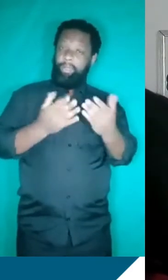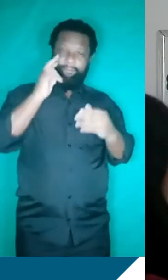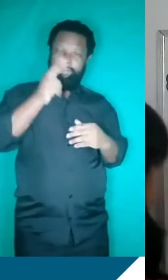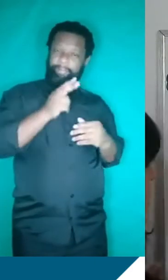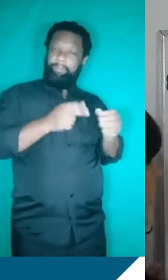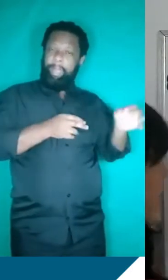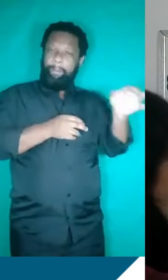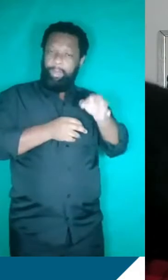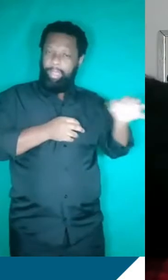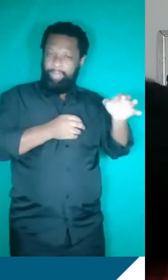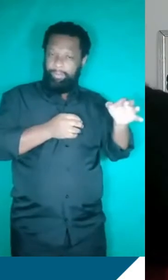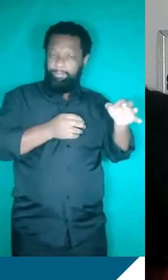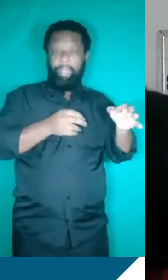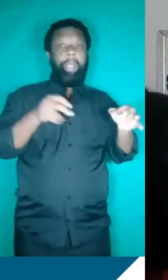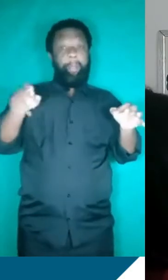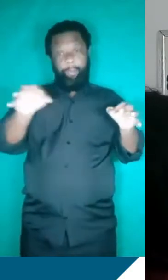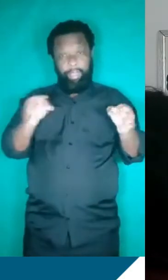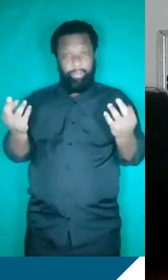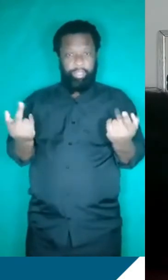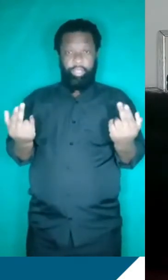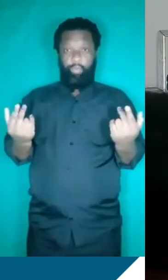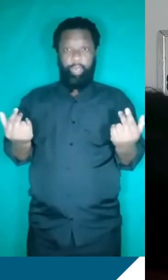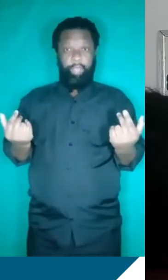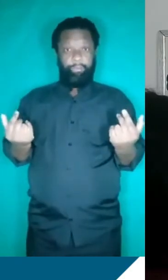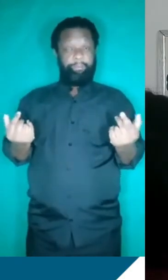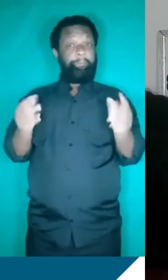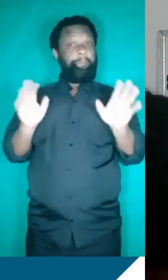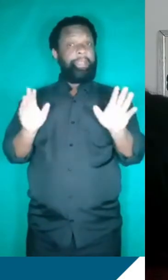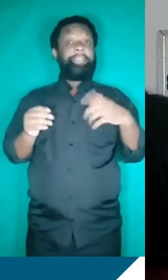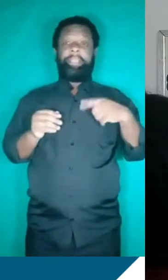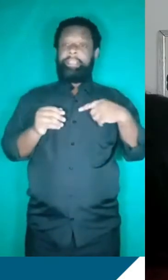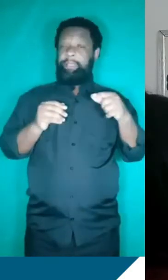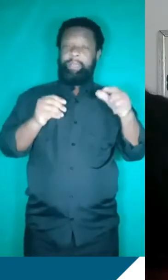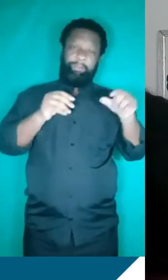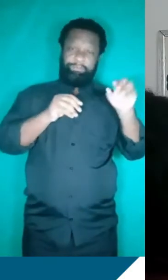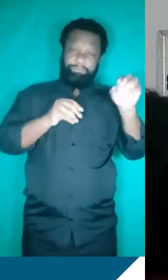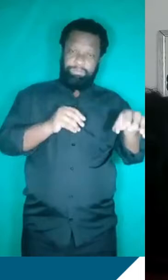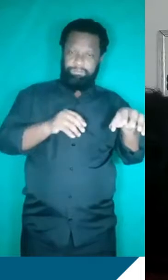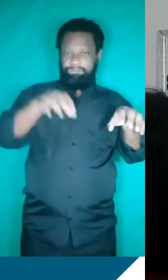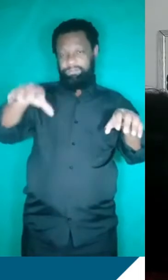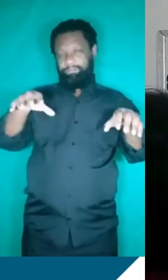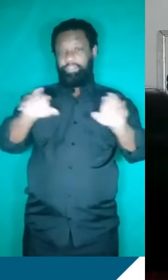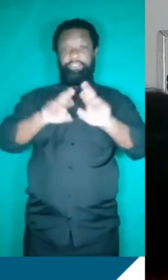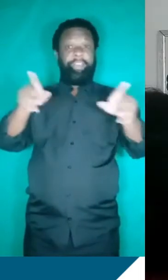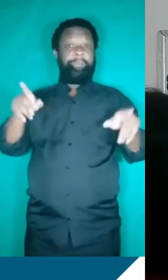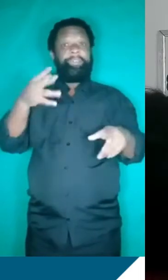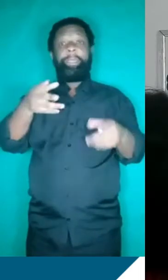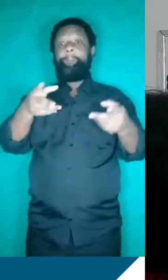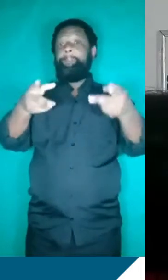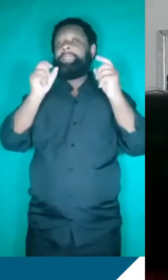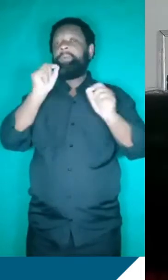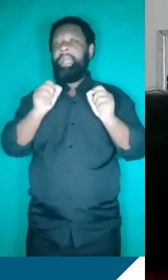Bom, aqui eu coloquei uma molécula, vou colocar exatamente a mesma molécula, só em uma posição diferente, para